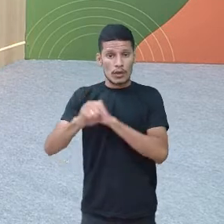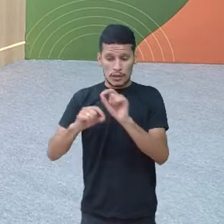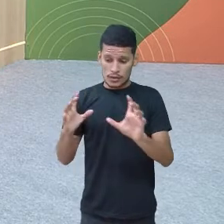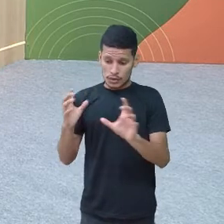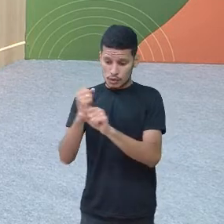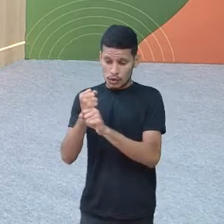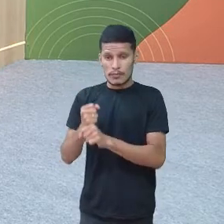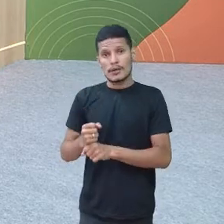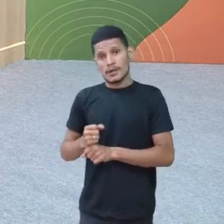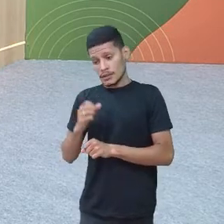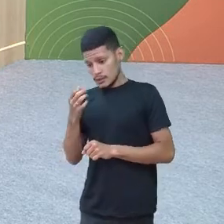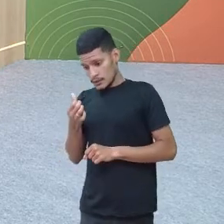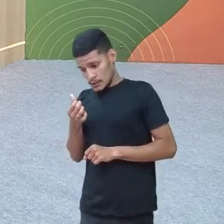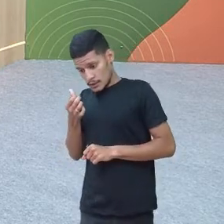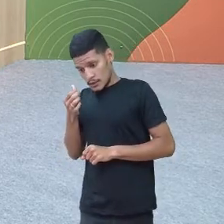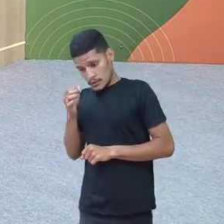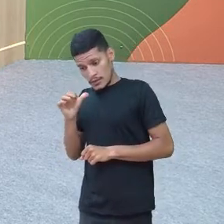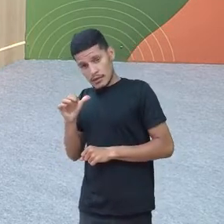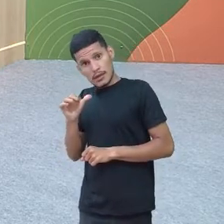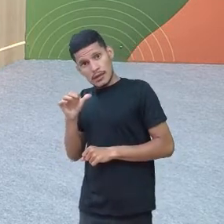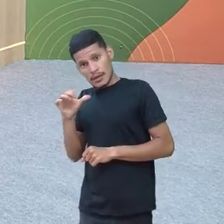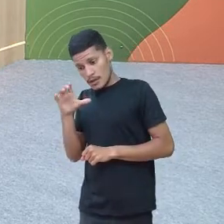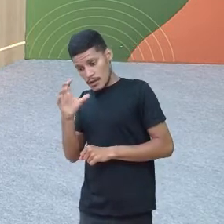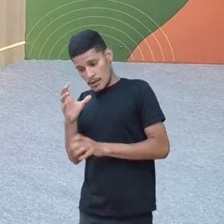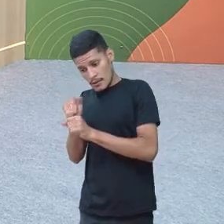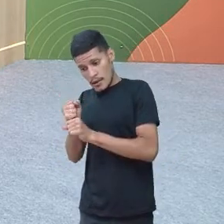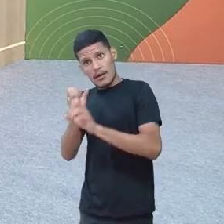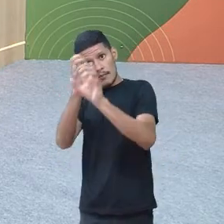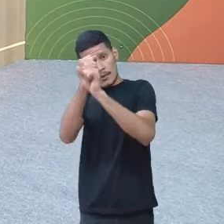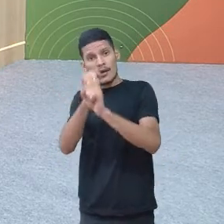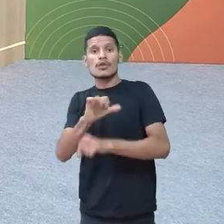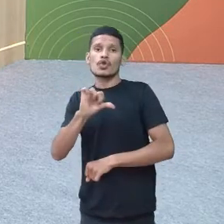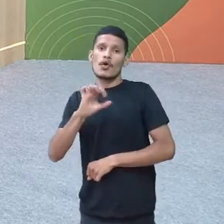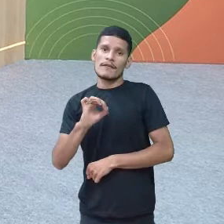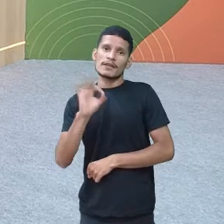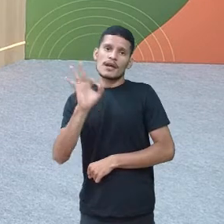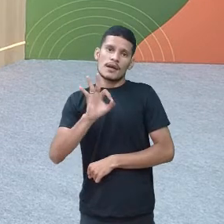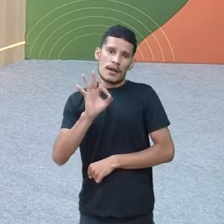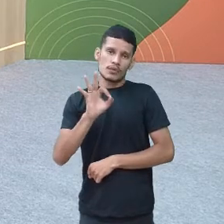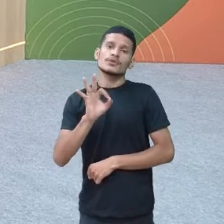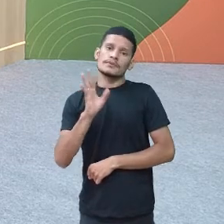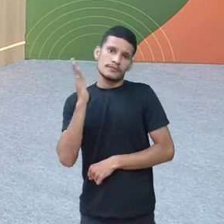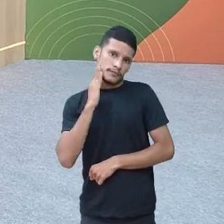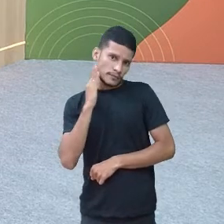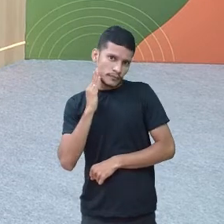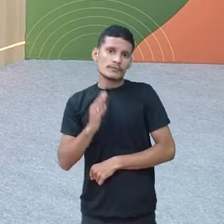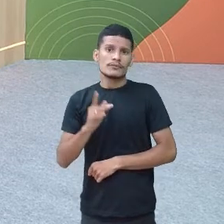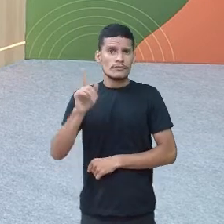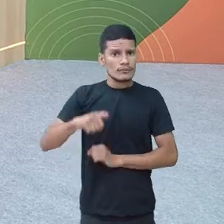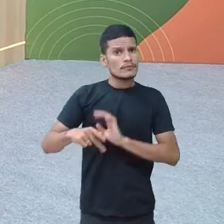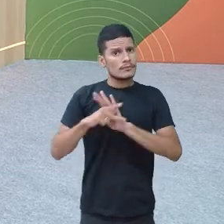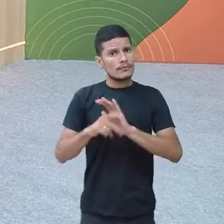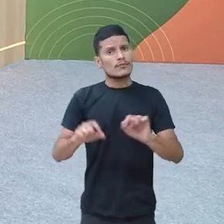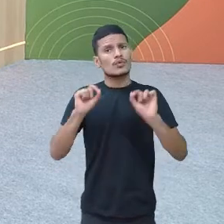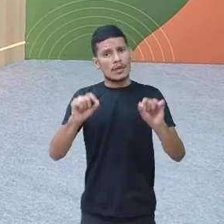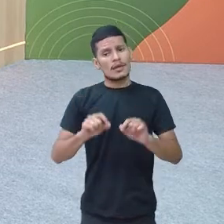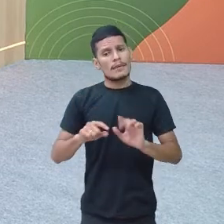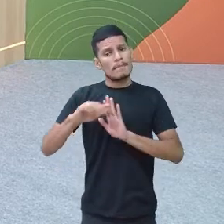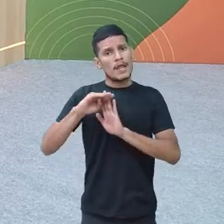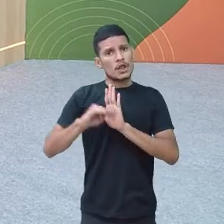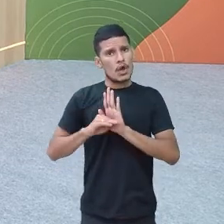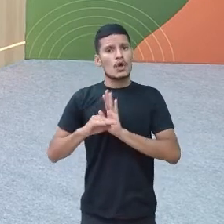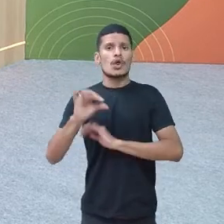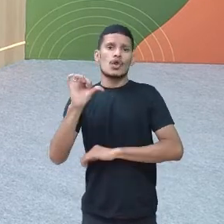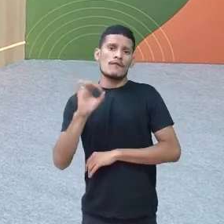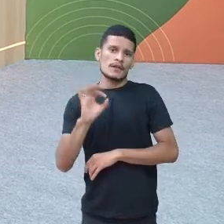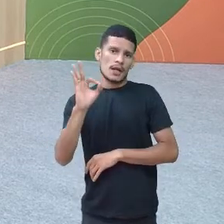ó, desse com esse ângulo, vai ter que dar 90 graus. Então, eu vou ter valores menores que 90, né? E no caso do